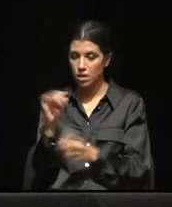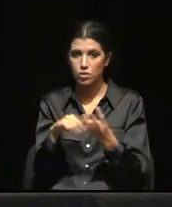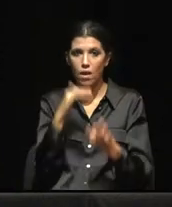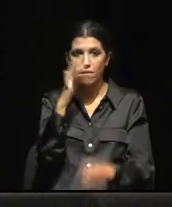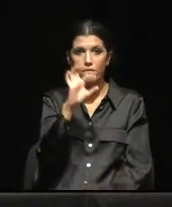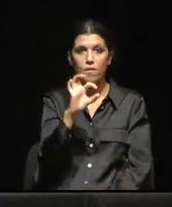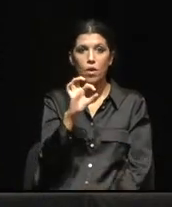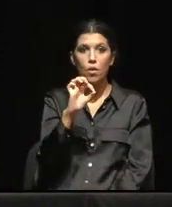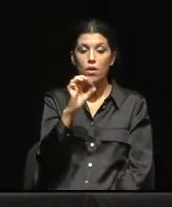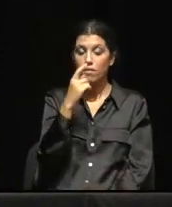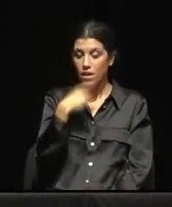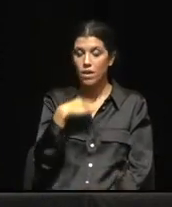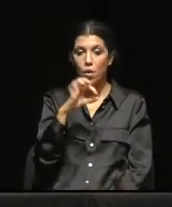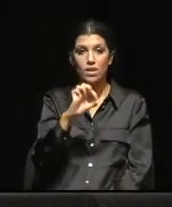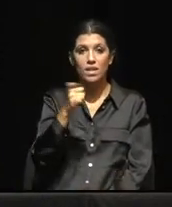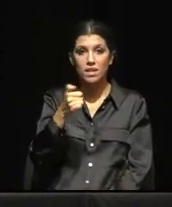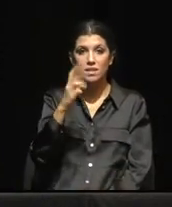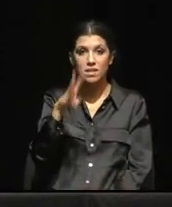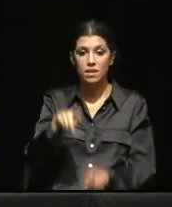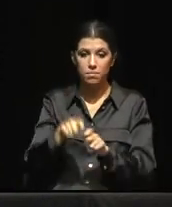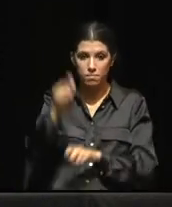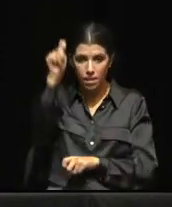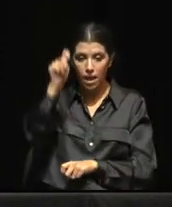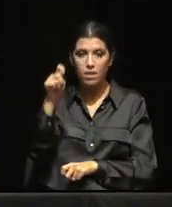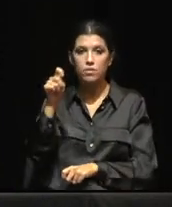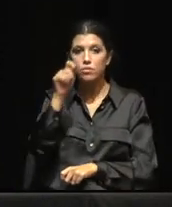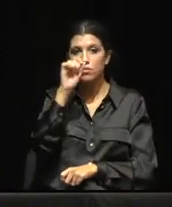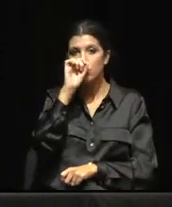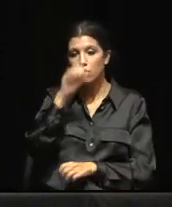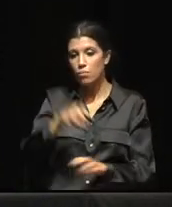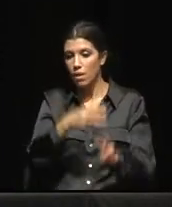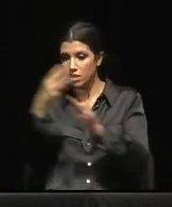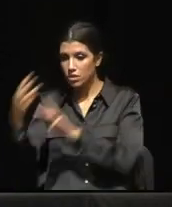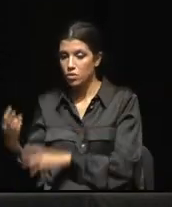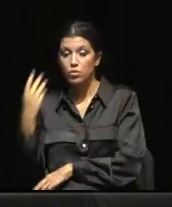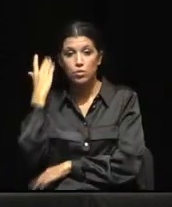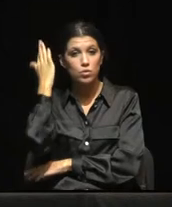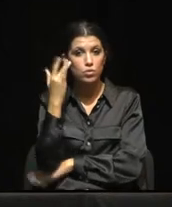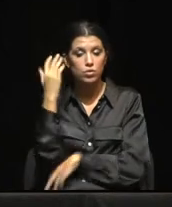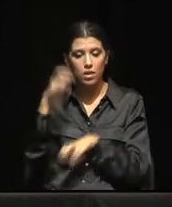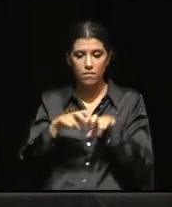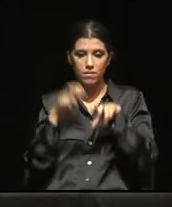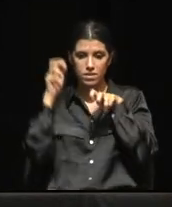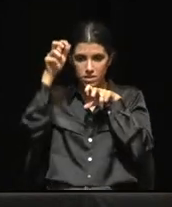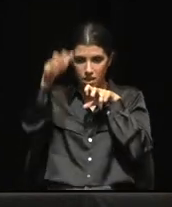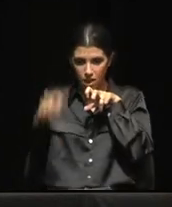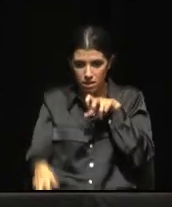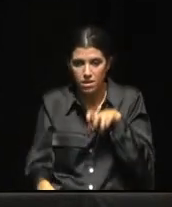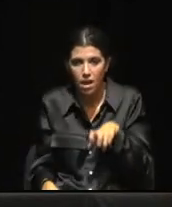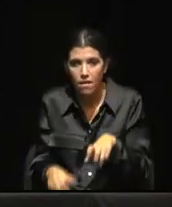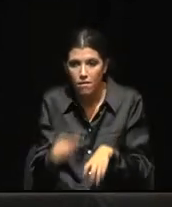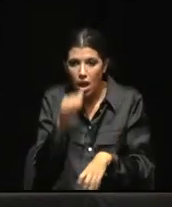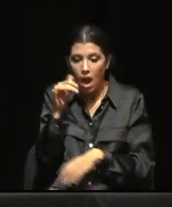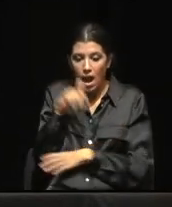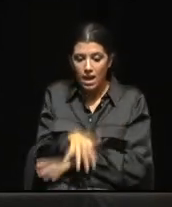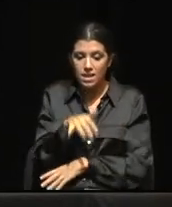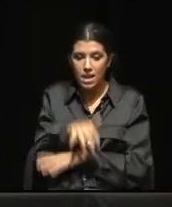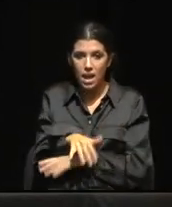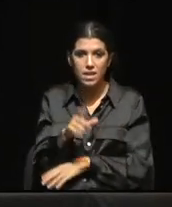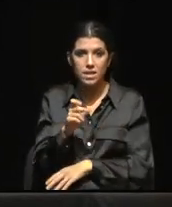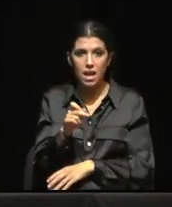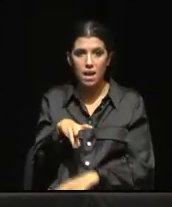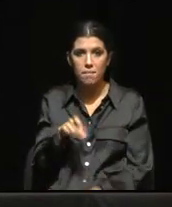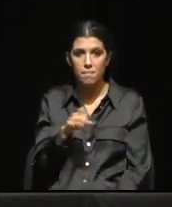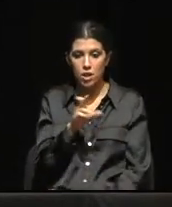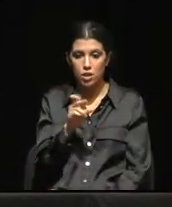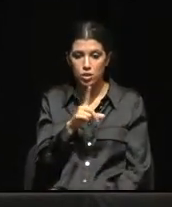85 M da torre de galpe no Parque das Nações e sonhava poder saltar de uma catarata da Amazónia com